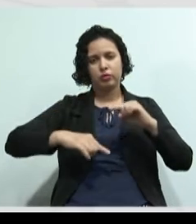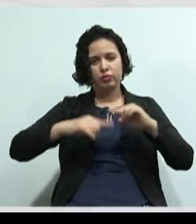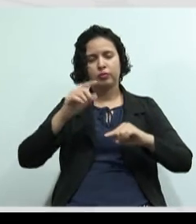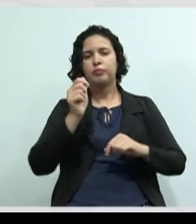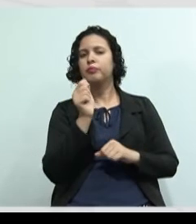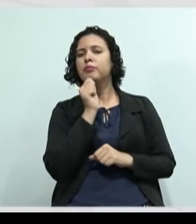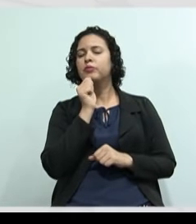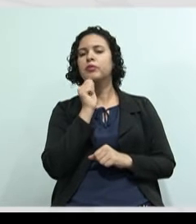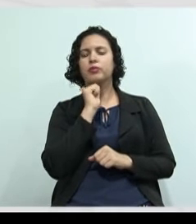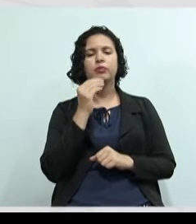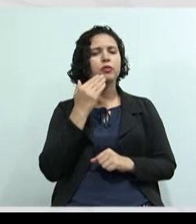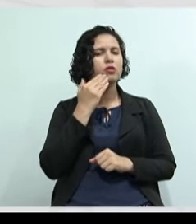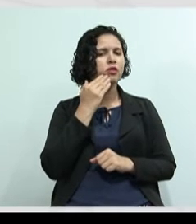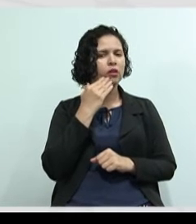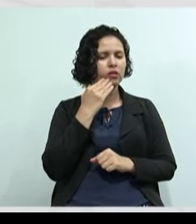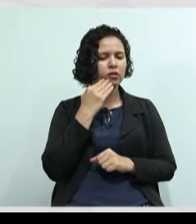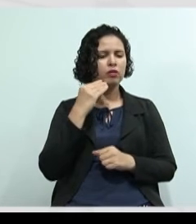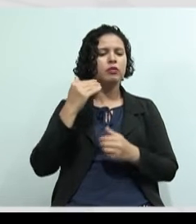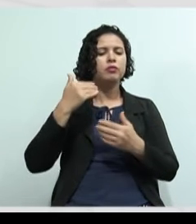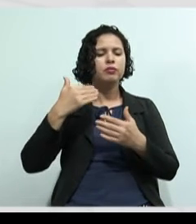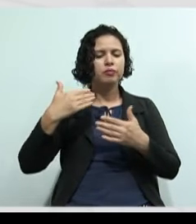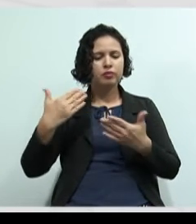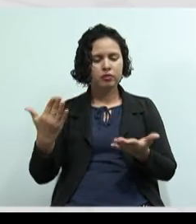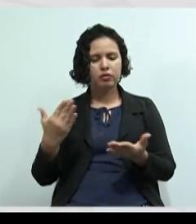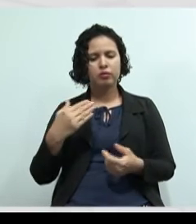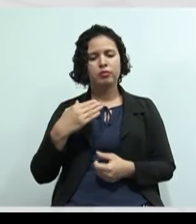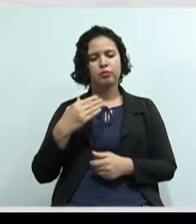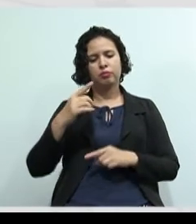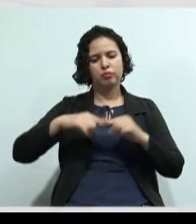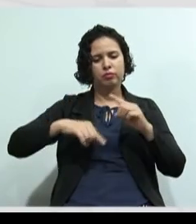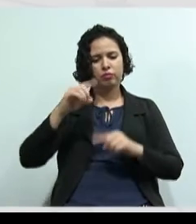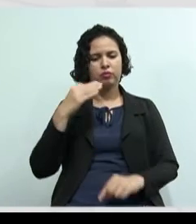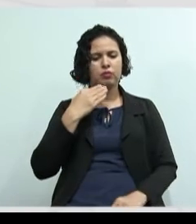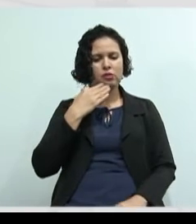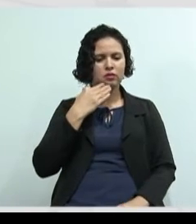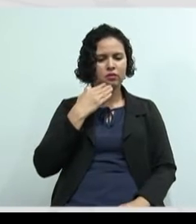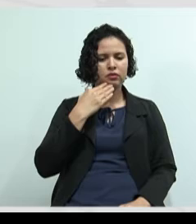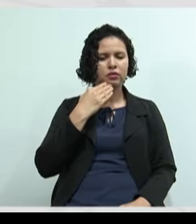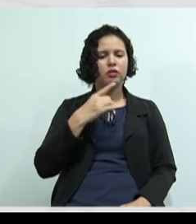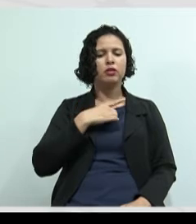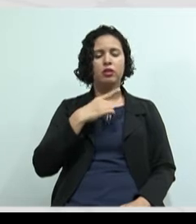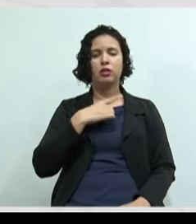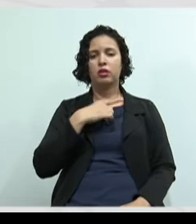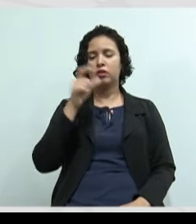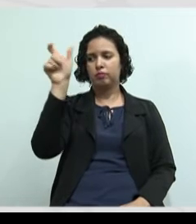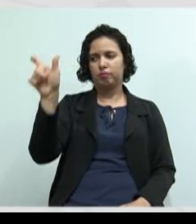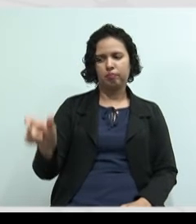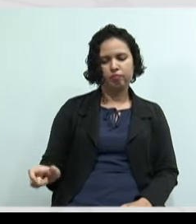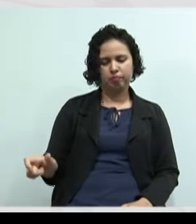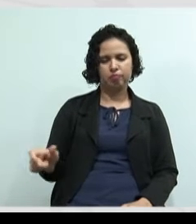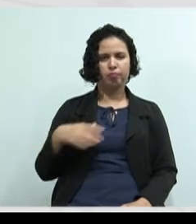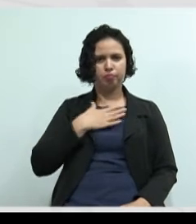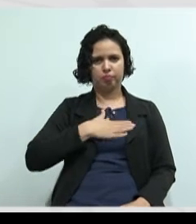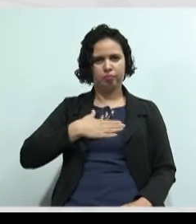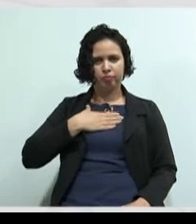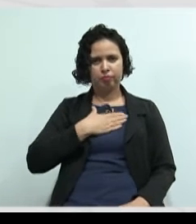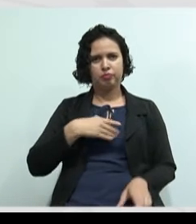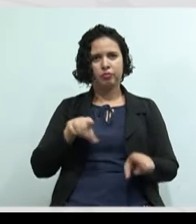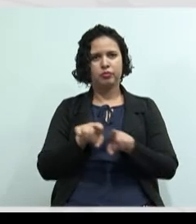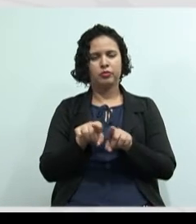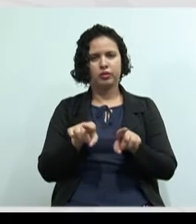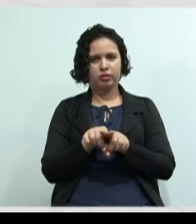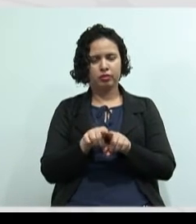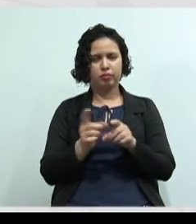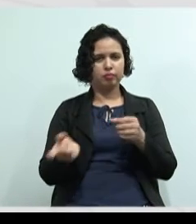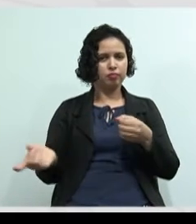defeito, tá? Assim como eu apresento produtos sem defeito, eu vou ter o quê? Cliente satisfeito, e automaticamente eu vou ter um